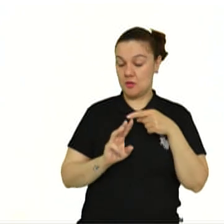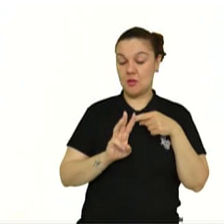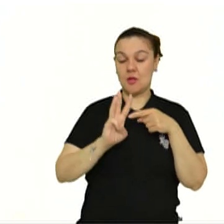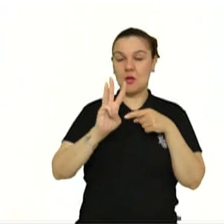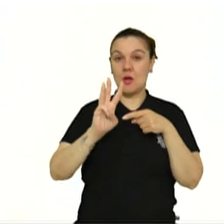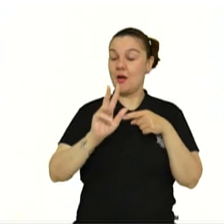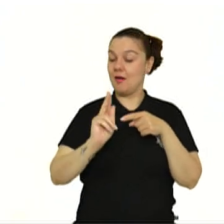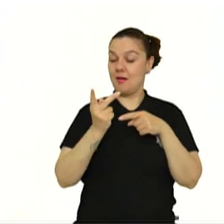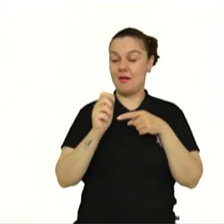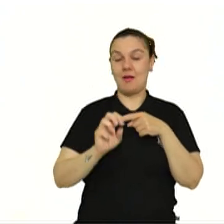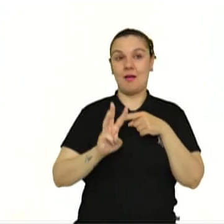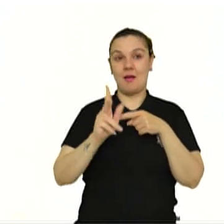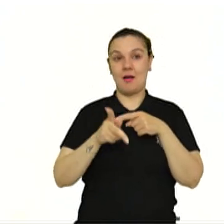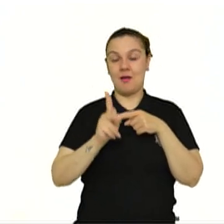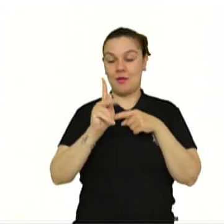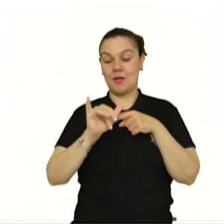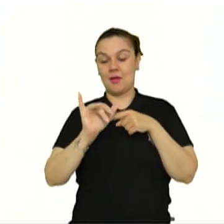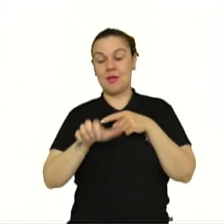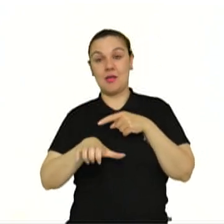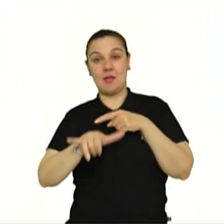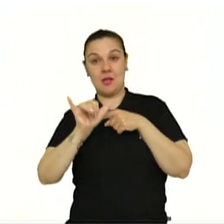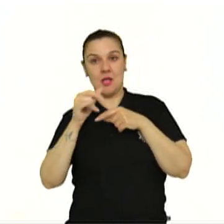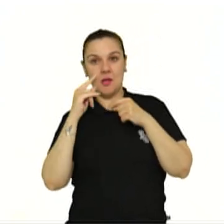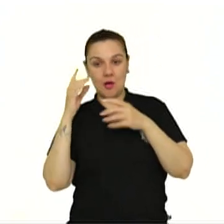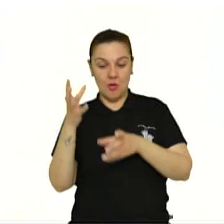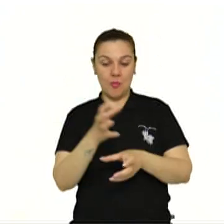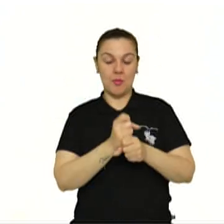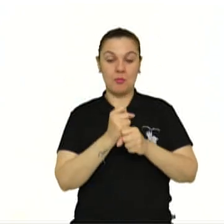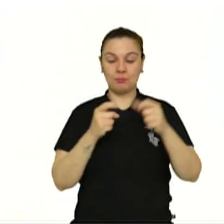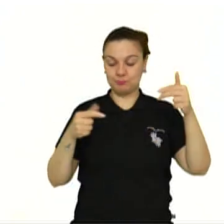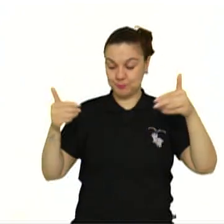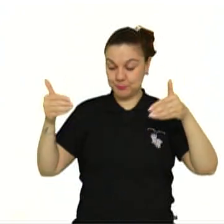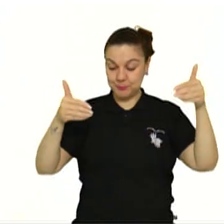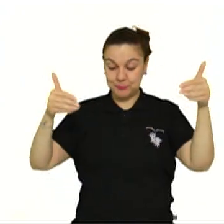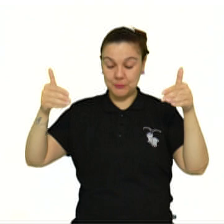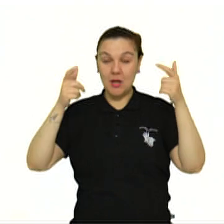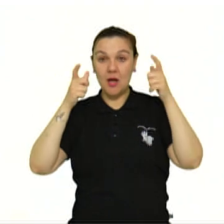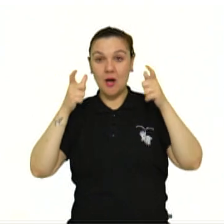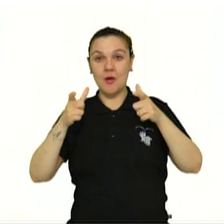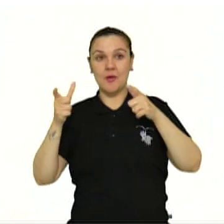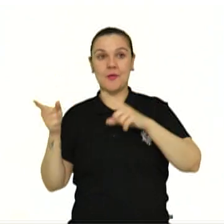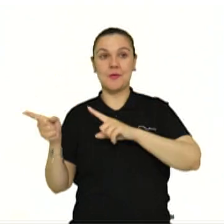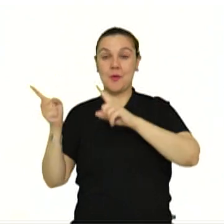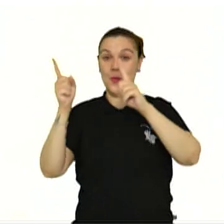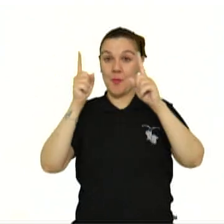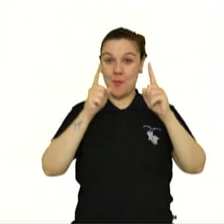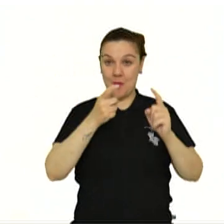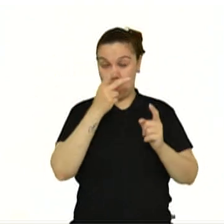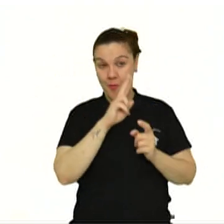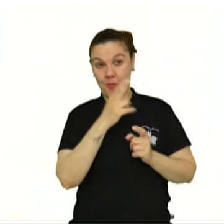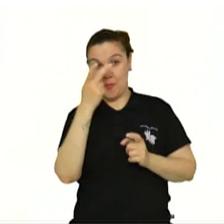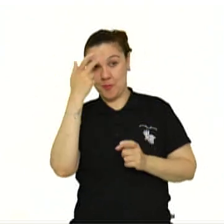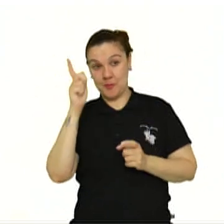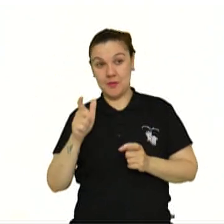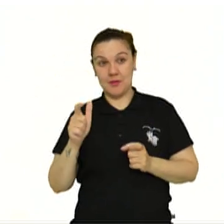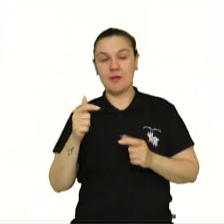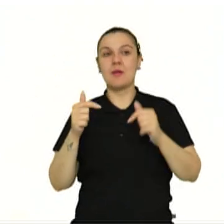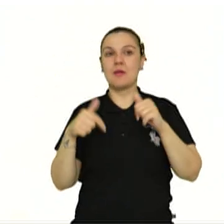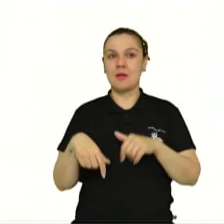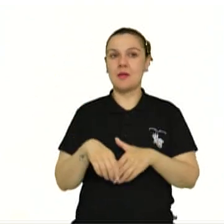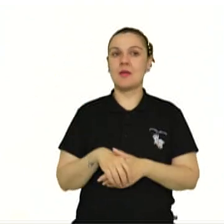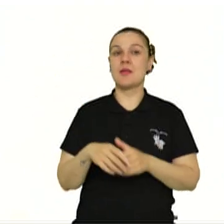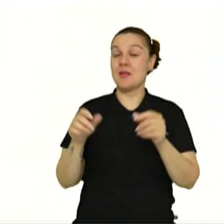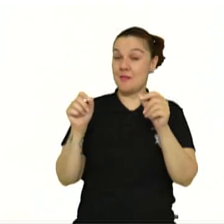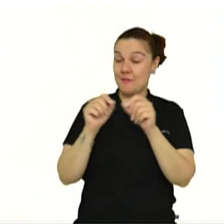tem aqui o Hawk-Eye, que capta por diversos ângulos a trajetória de objetos ou pessoas, que é utilizado hoje em dia,